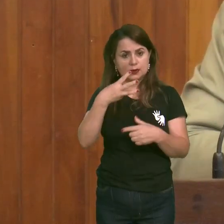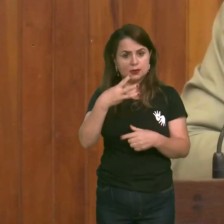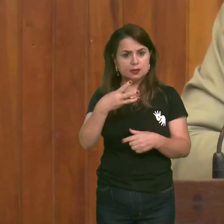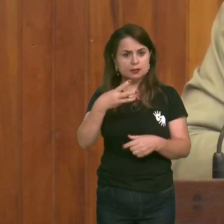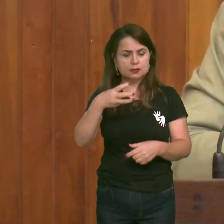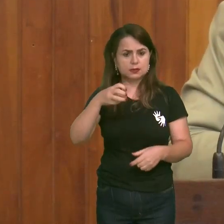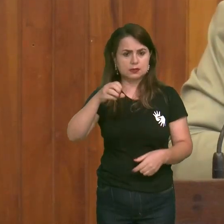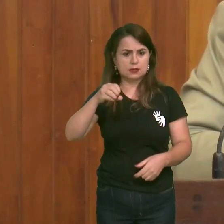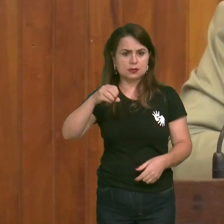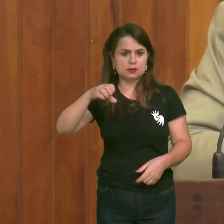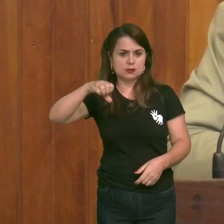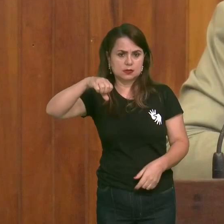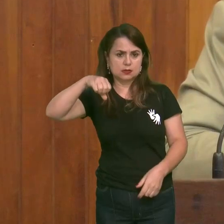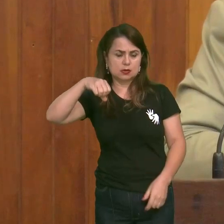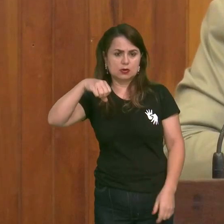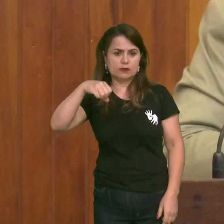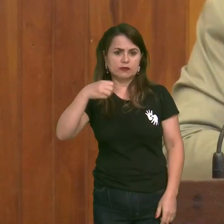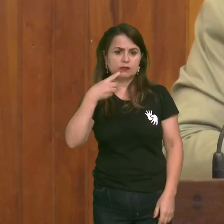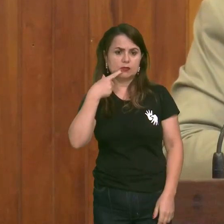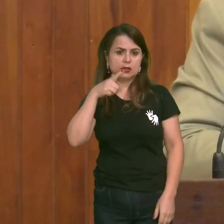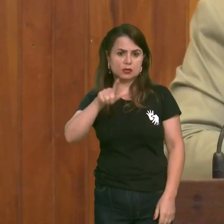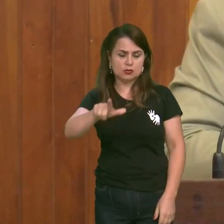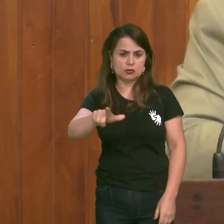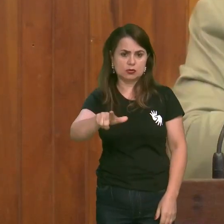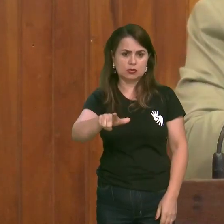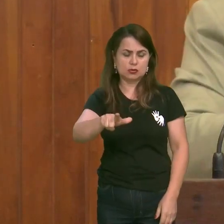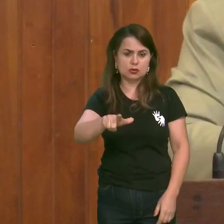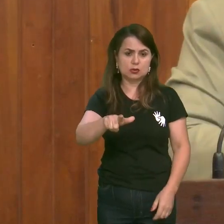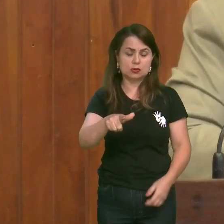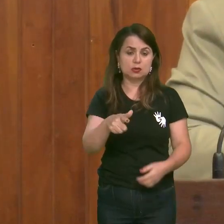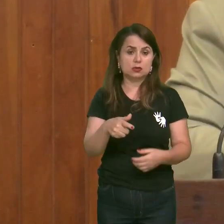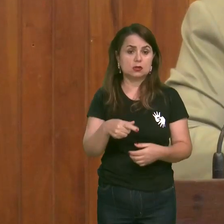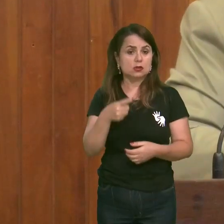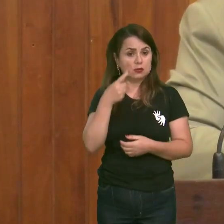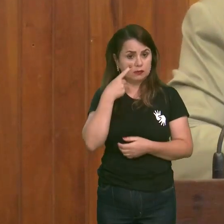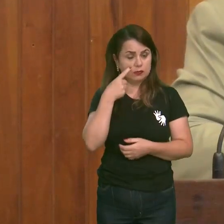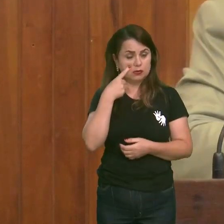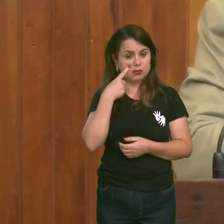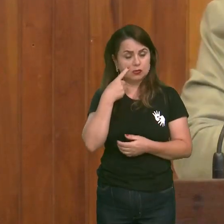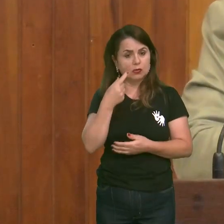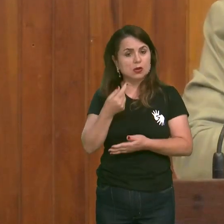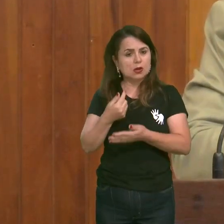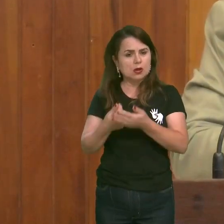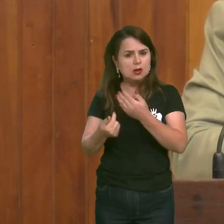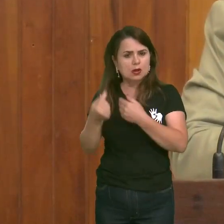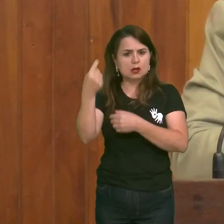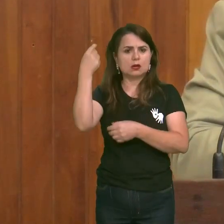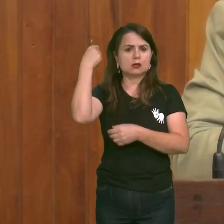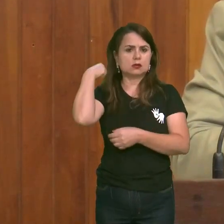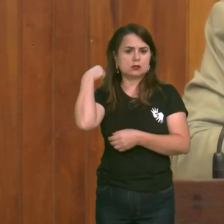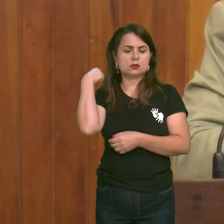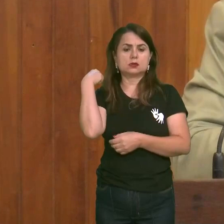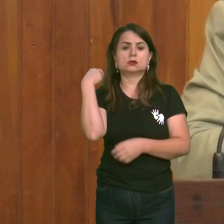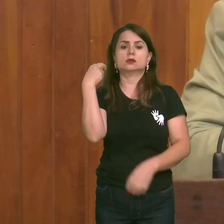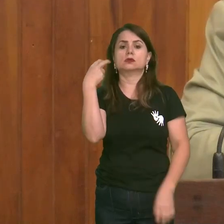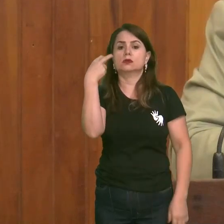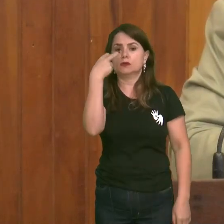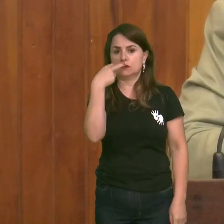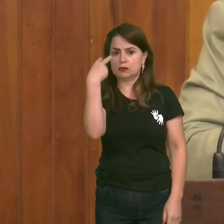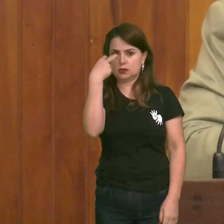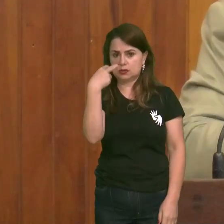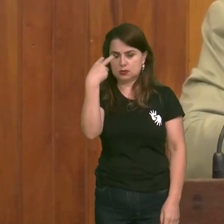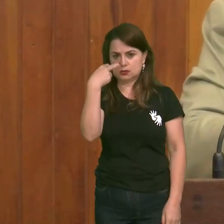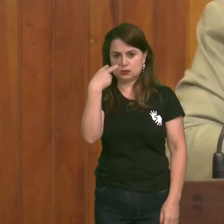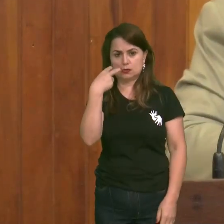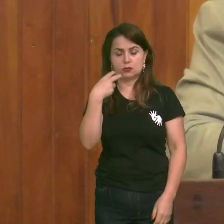309 milhões esse dado é interessantíssimo importante quando o ex-prefeito Vinícius camarinha deixou a prefeitura